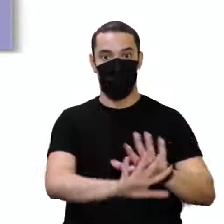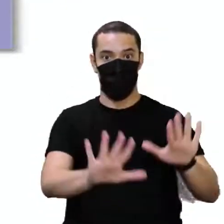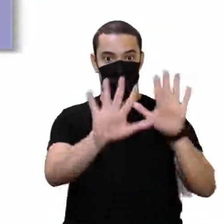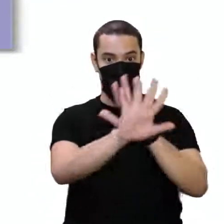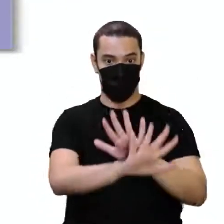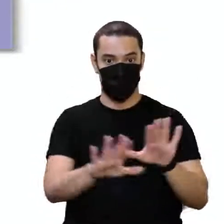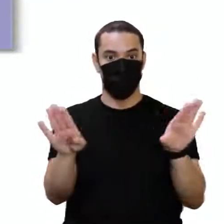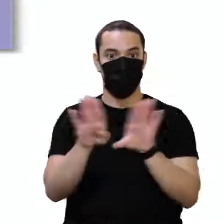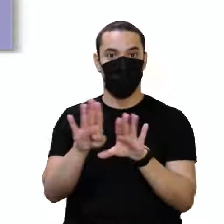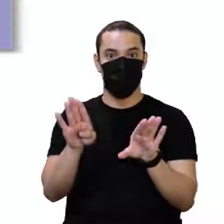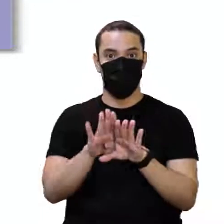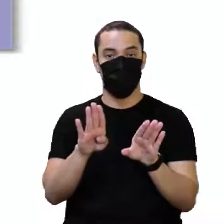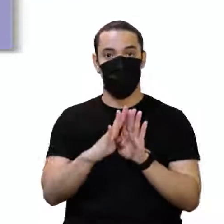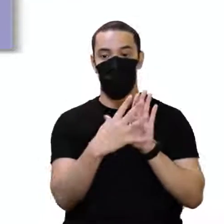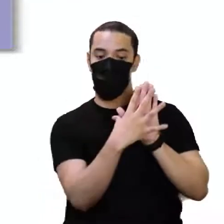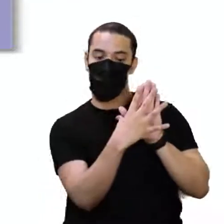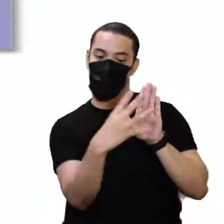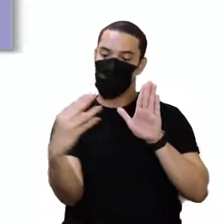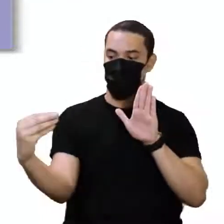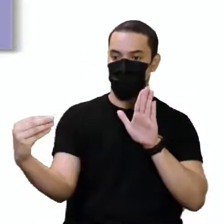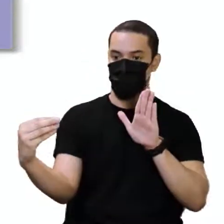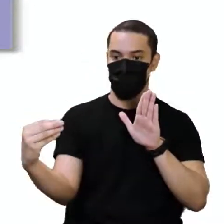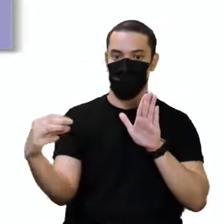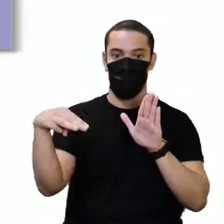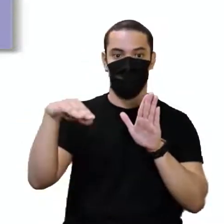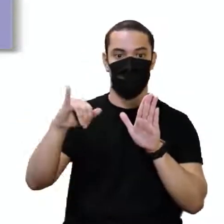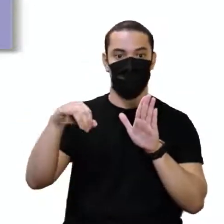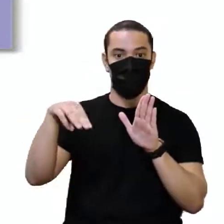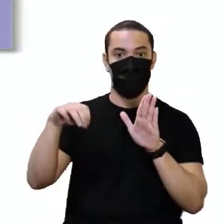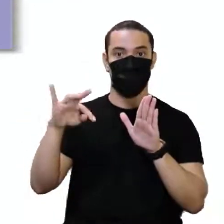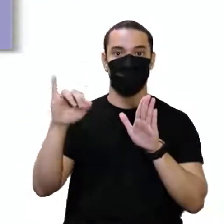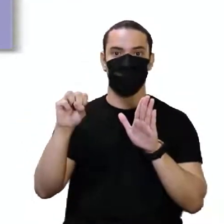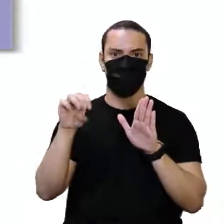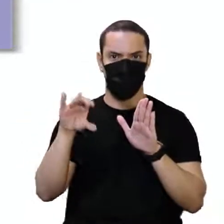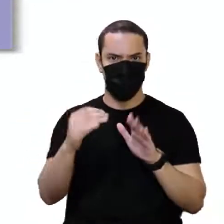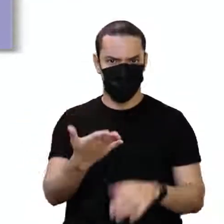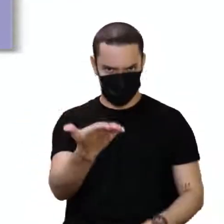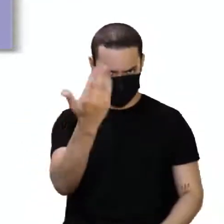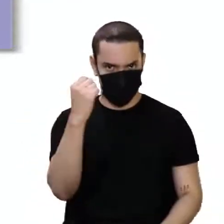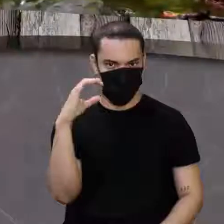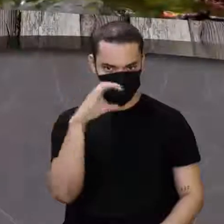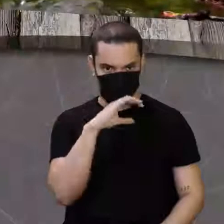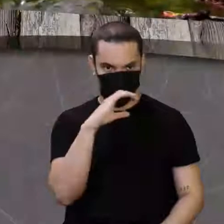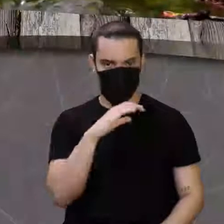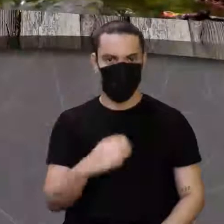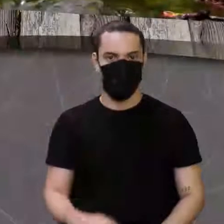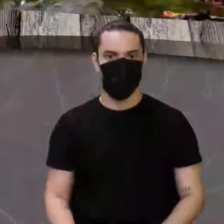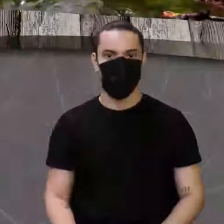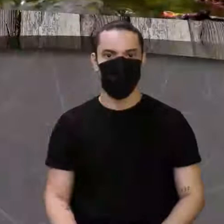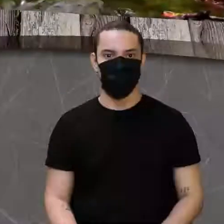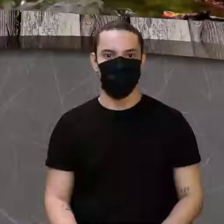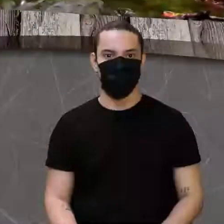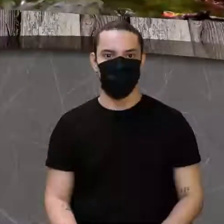camuflagem e mimetismo. Vem aqui rapidinho. Deixa a professora fazer uma...